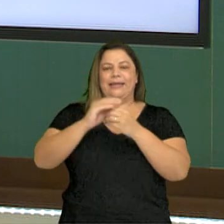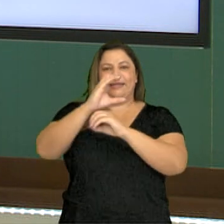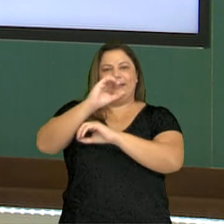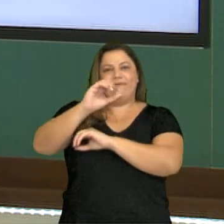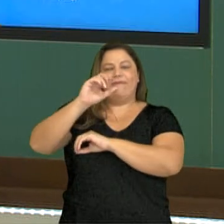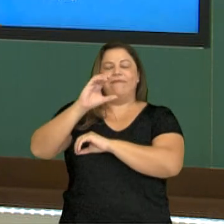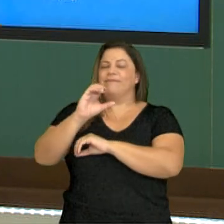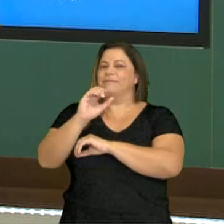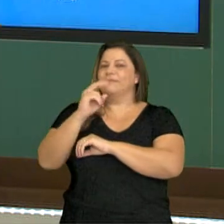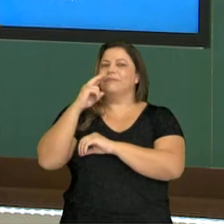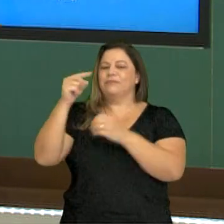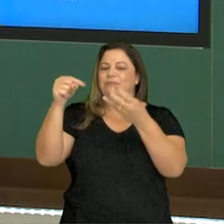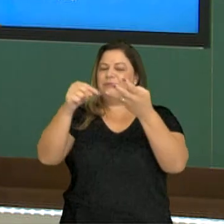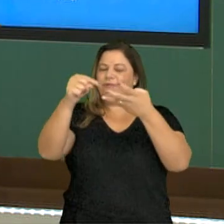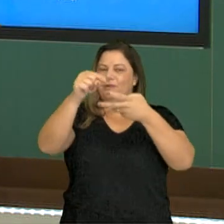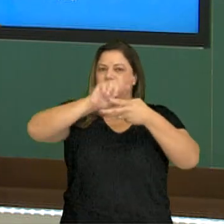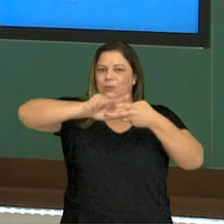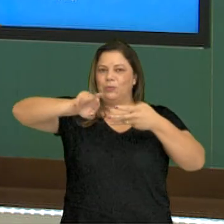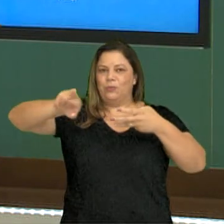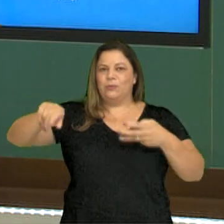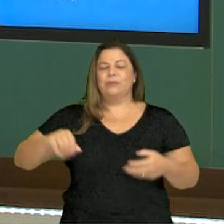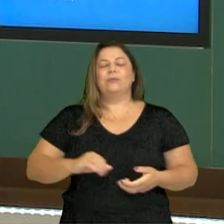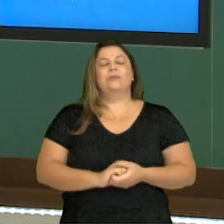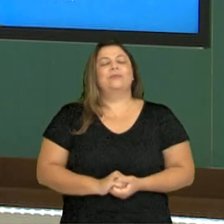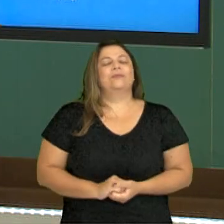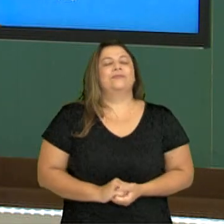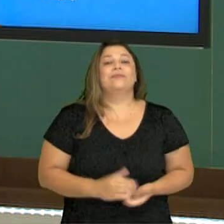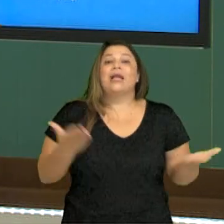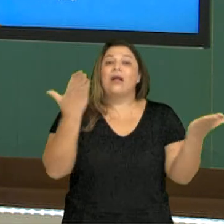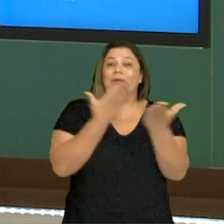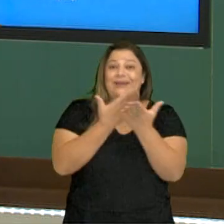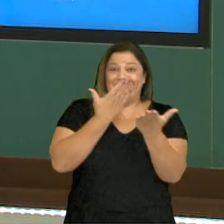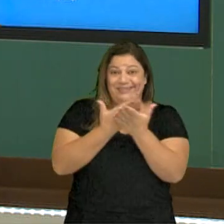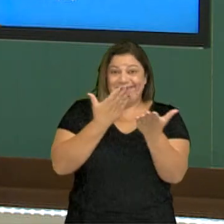plastos. Nessa aula, nós falamos